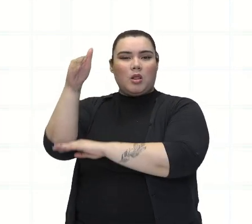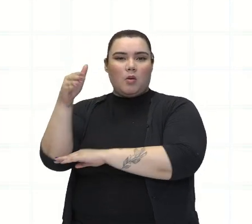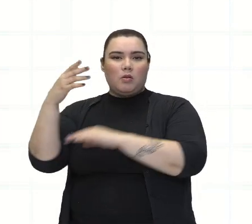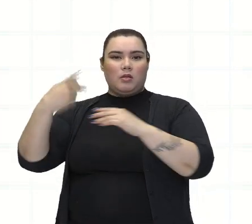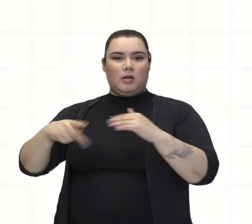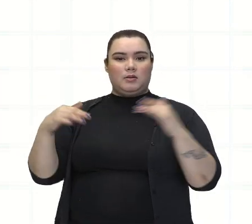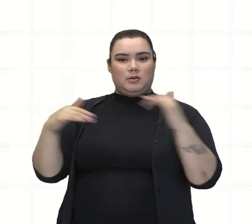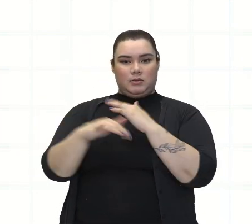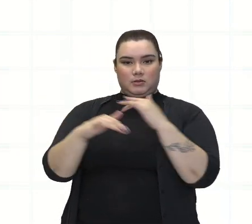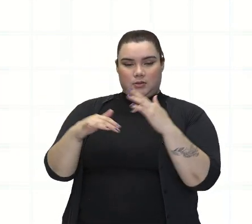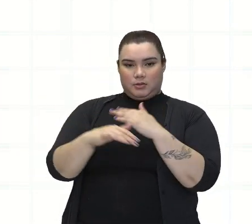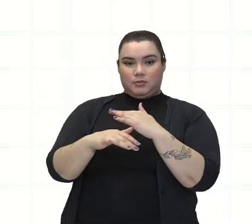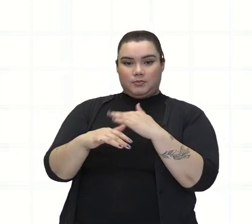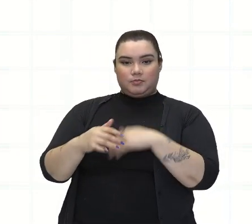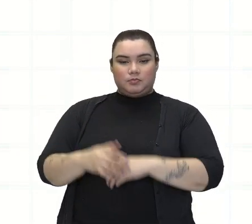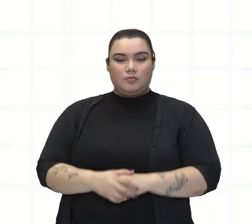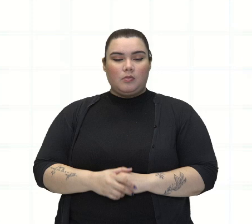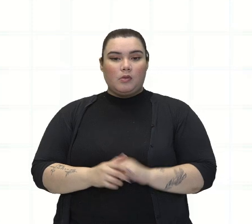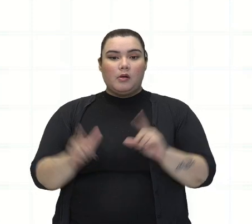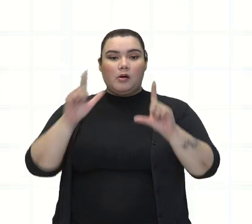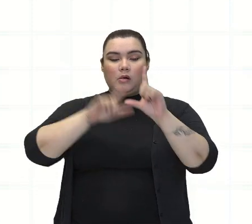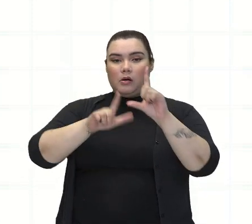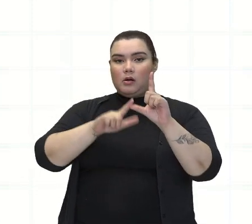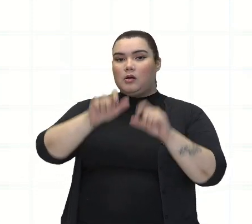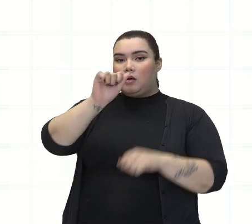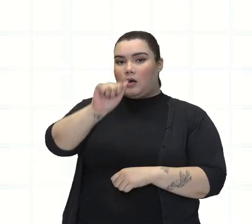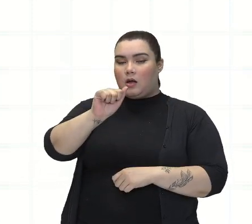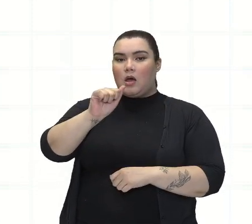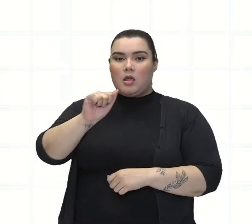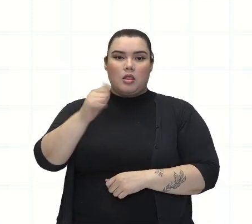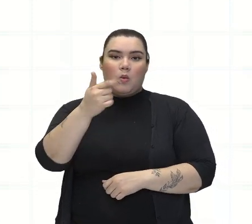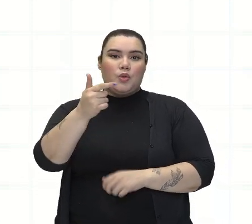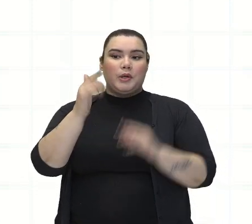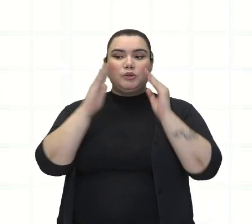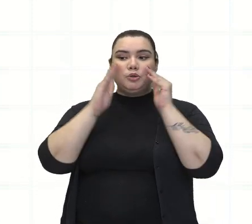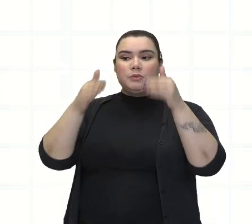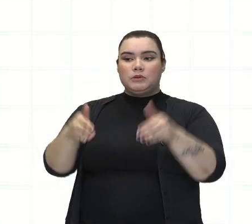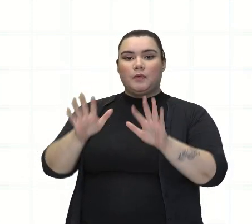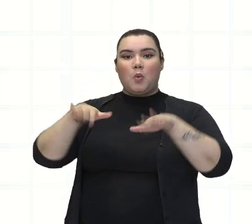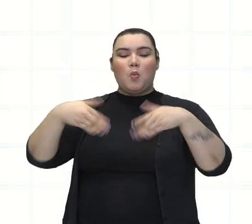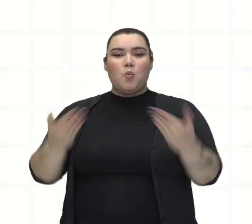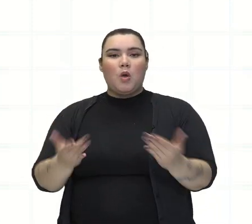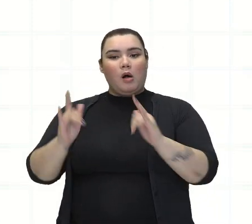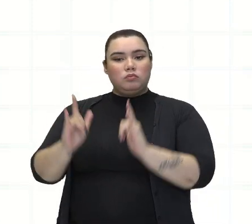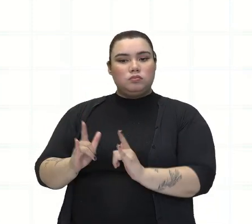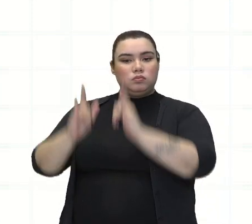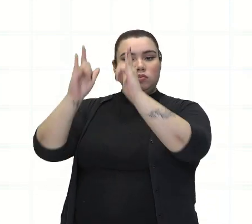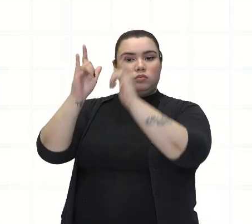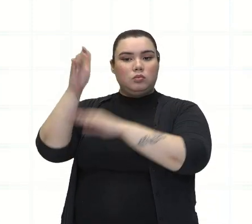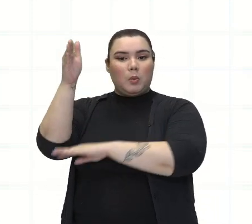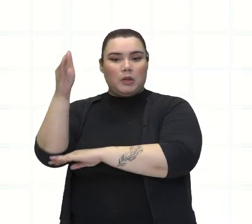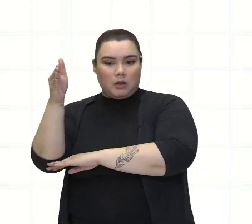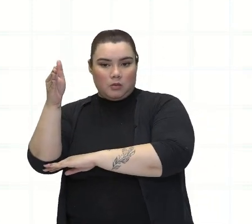interessante, a letra A não especifica o hotel. Aqui o hotel é